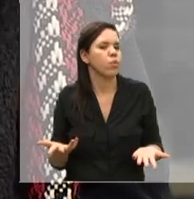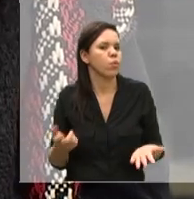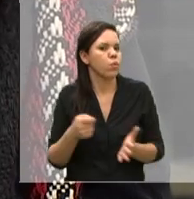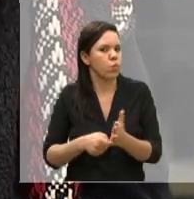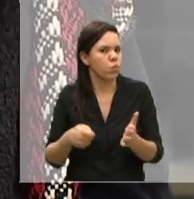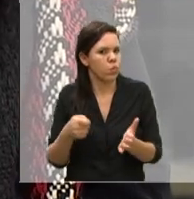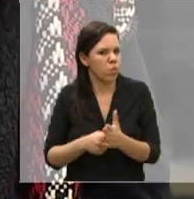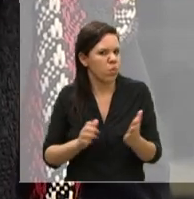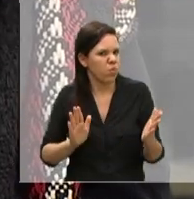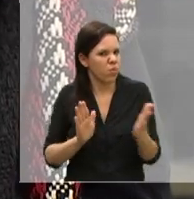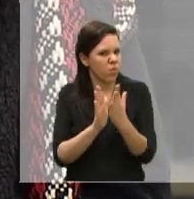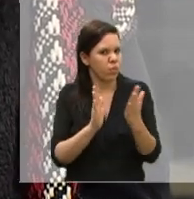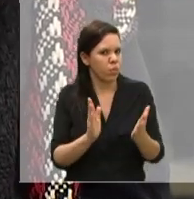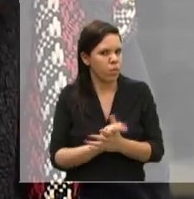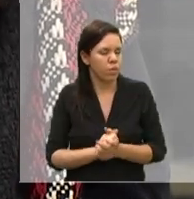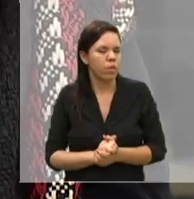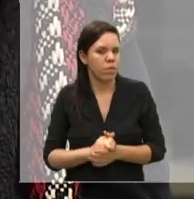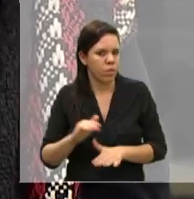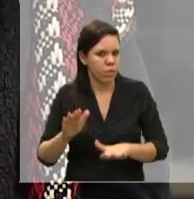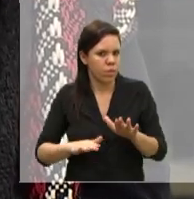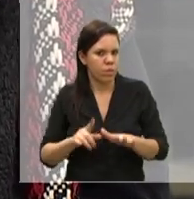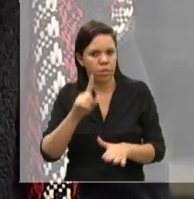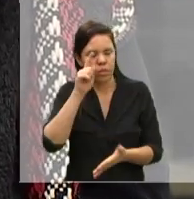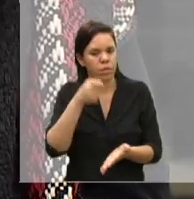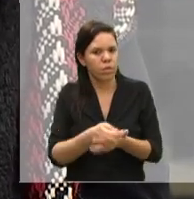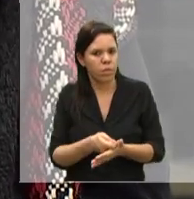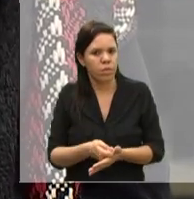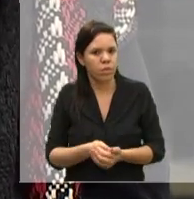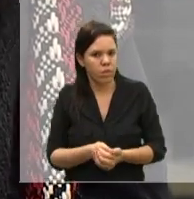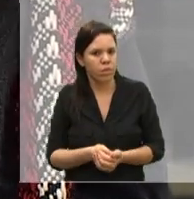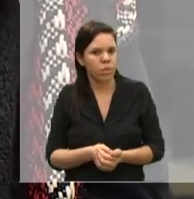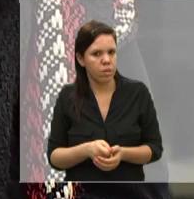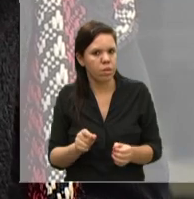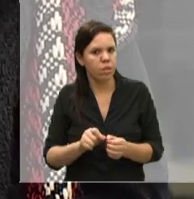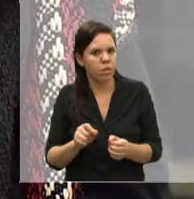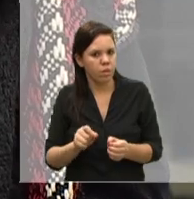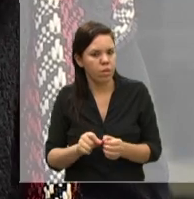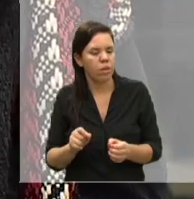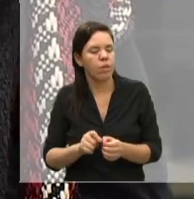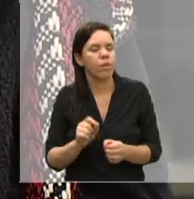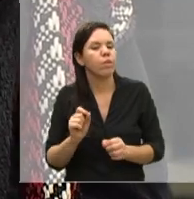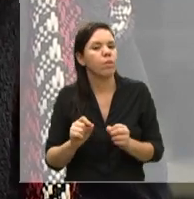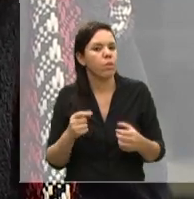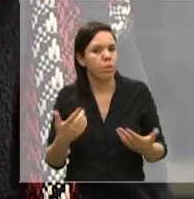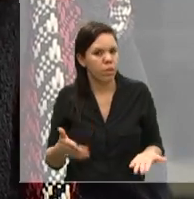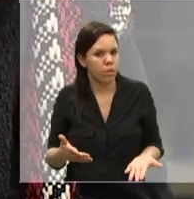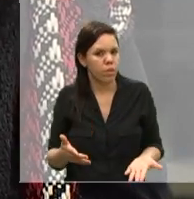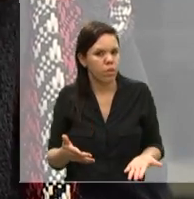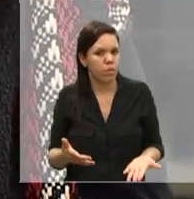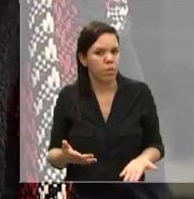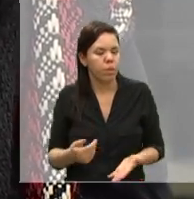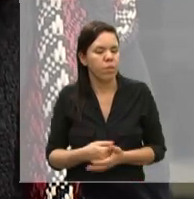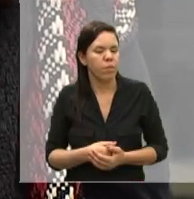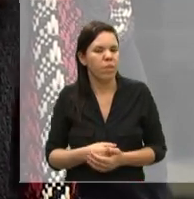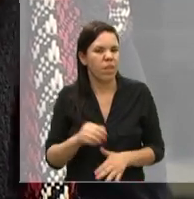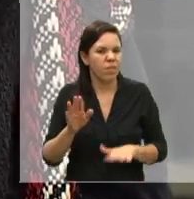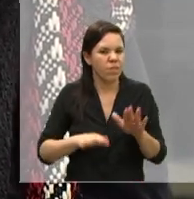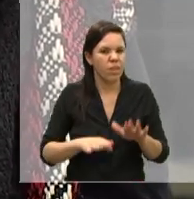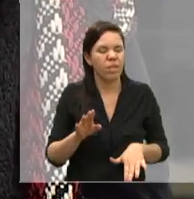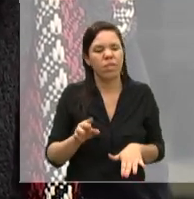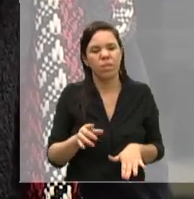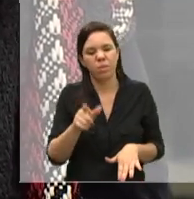confronto. Como eu disse, muitas vezes quem toma as decisões fazem do alto dos seus gabinetes e muitas vezes